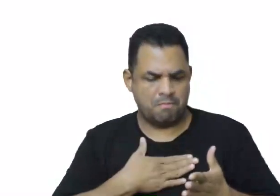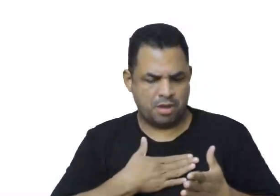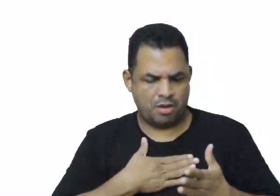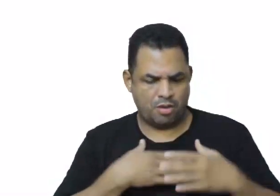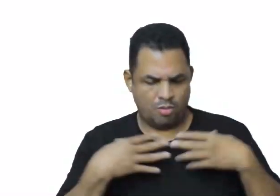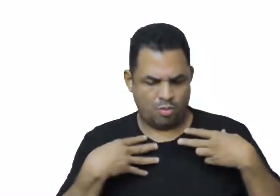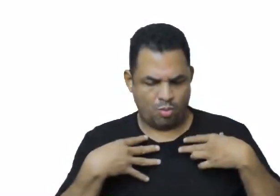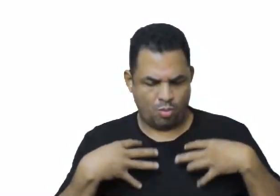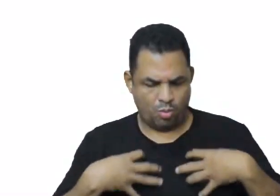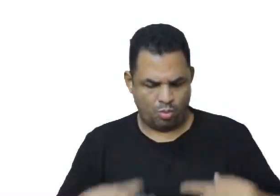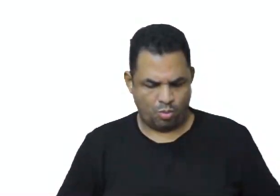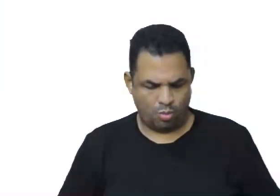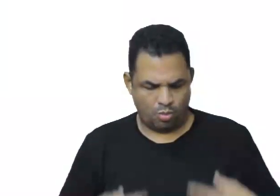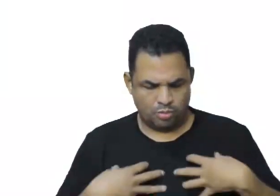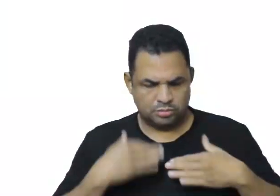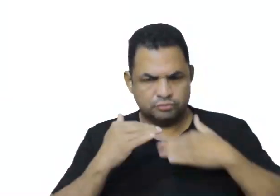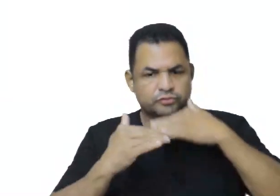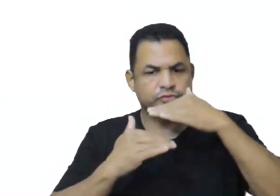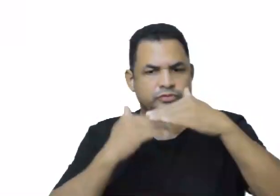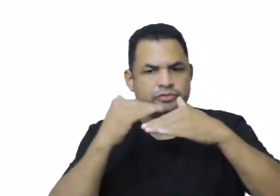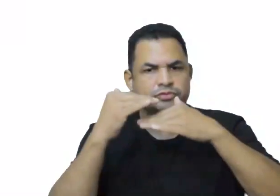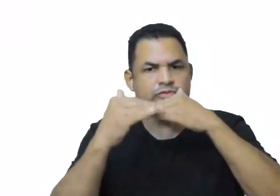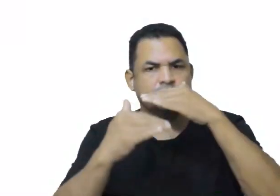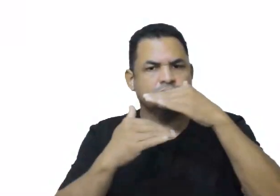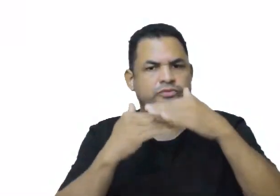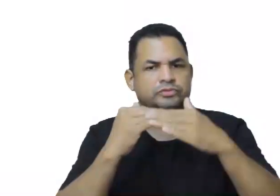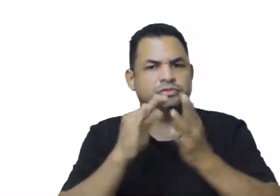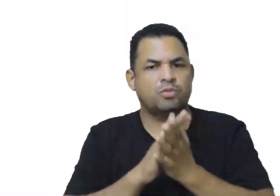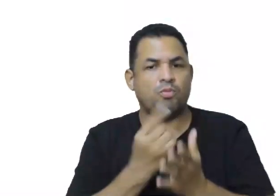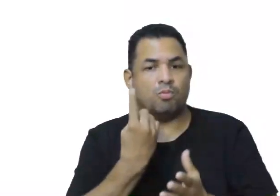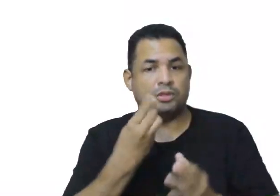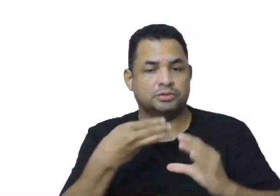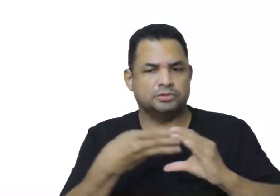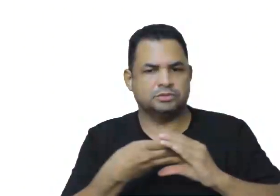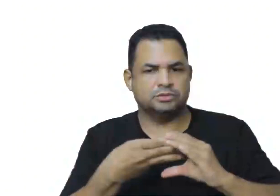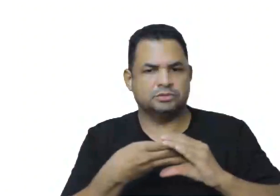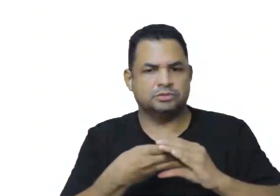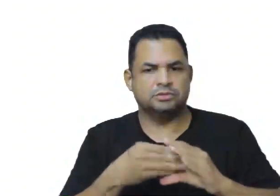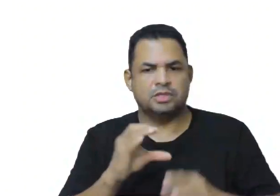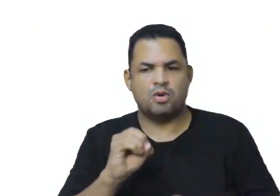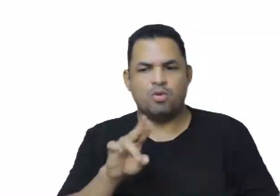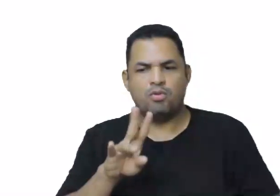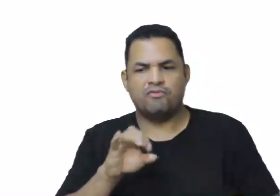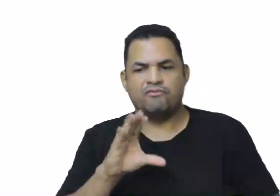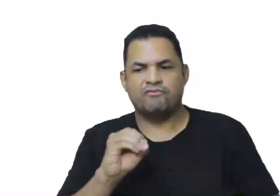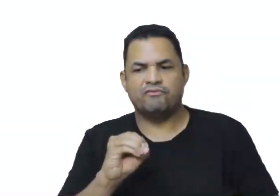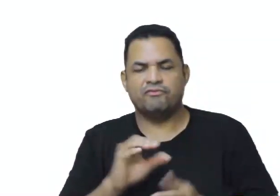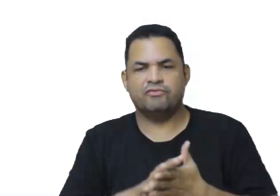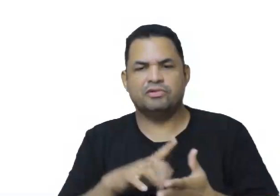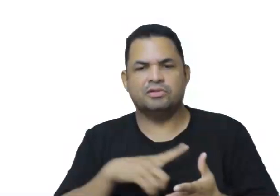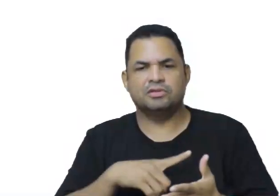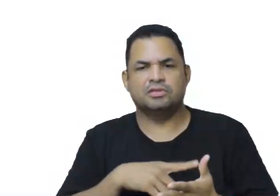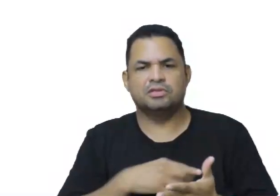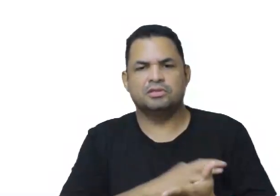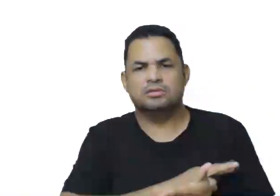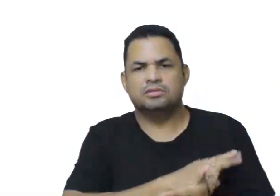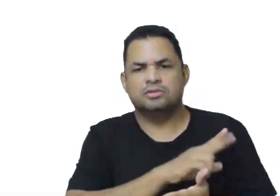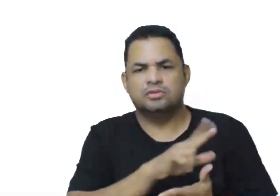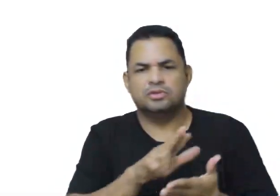ele evoluiu de uma célula, que era a célula ovo. Essa célula ovo foi sofrendo